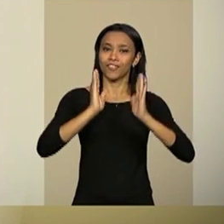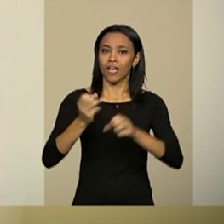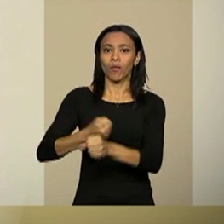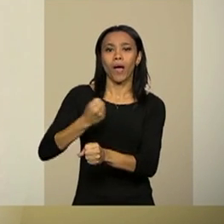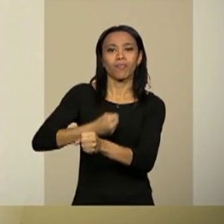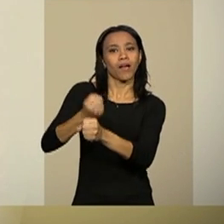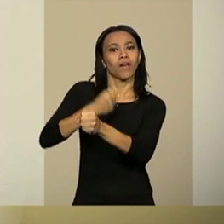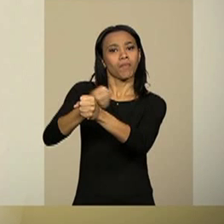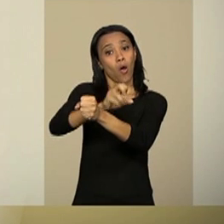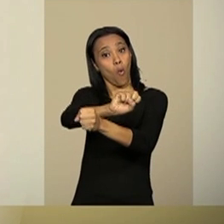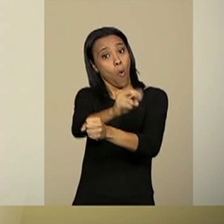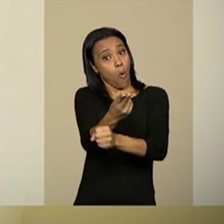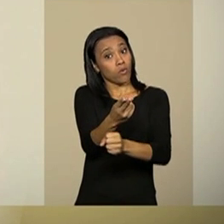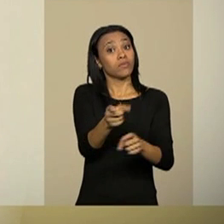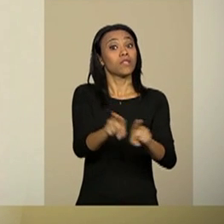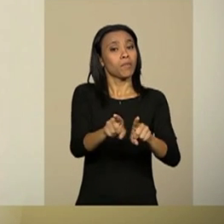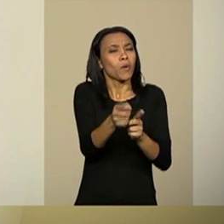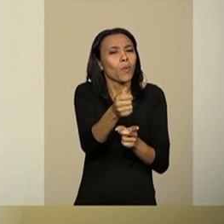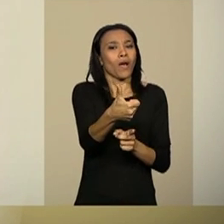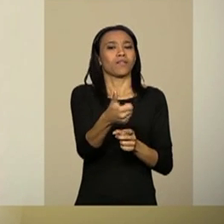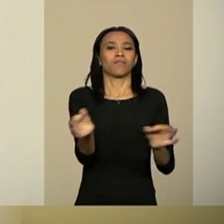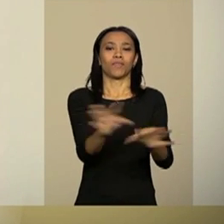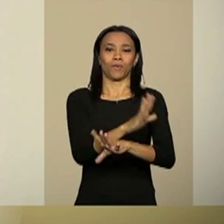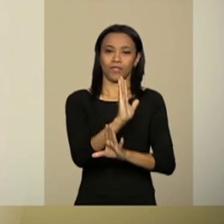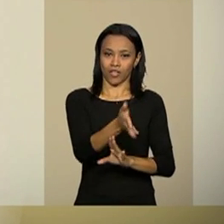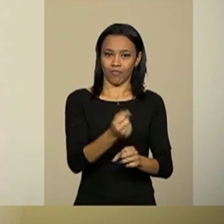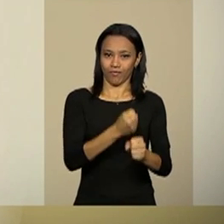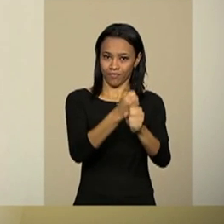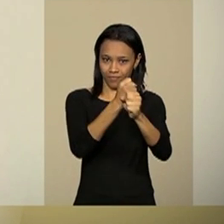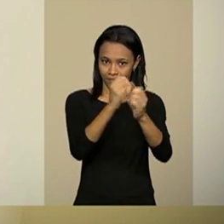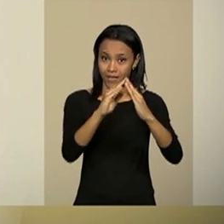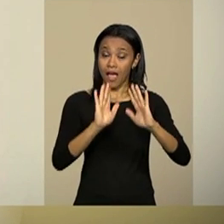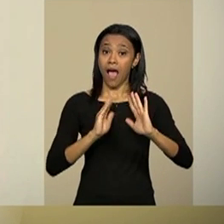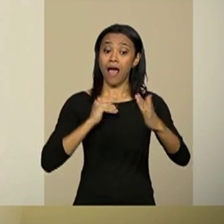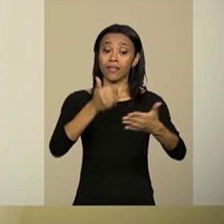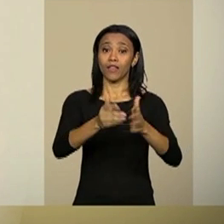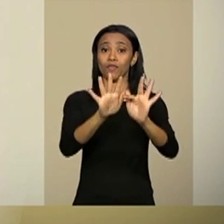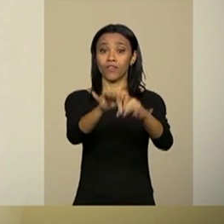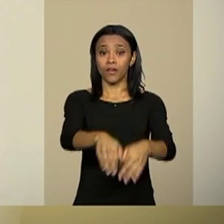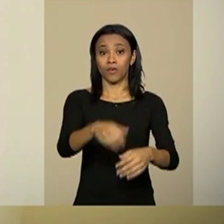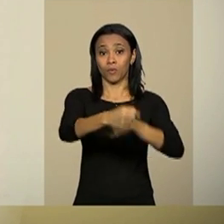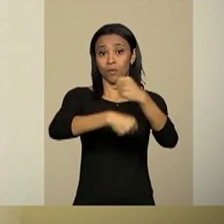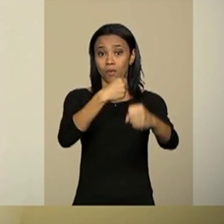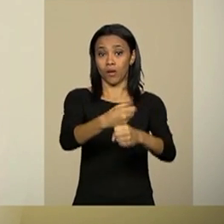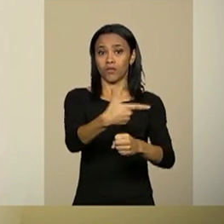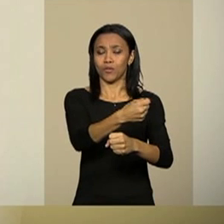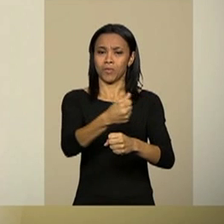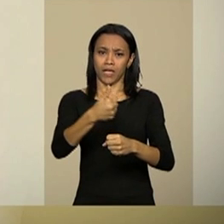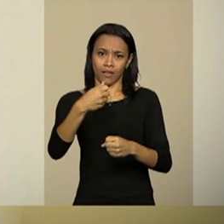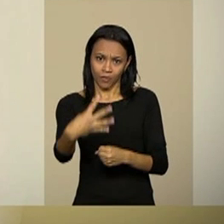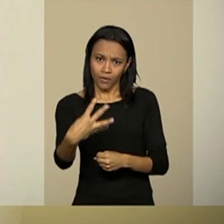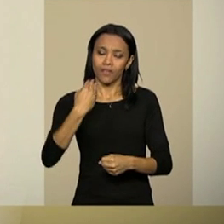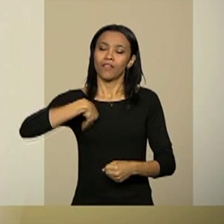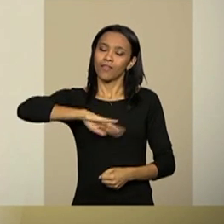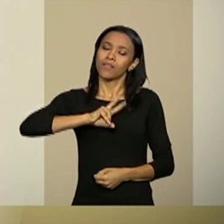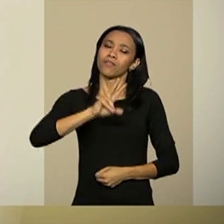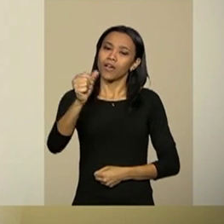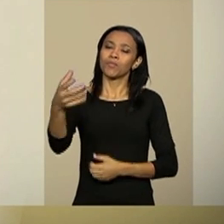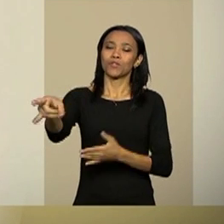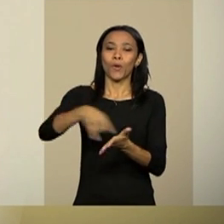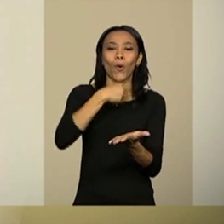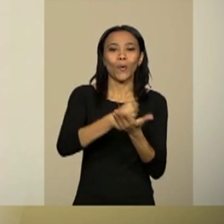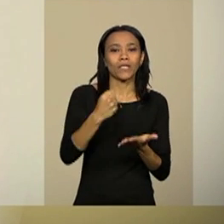em construção ou até mesmo quase prontas luciano e até o final do ano de 2014 nós vamos contratar